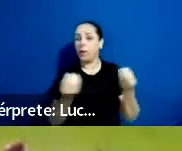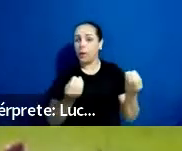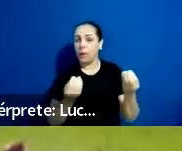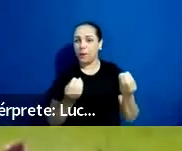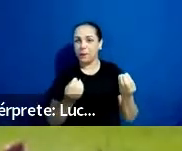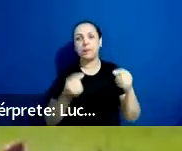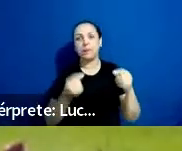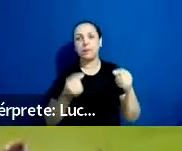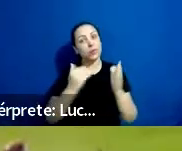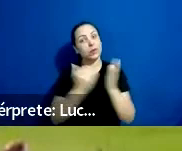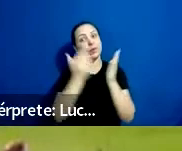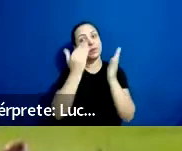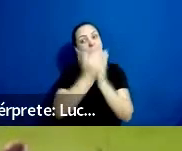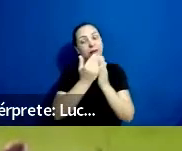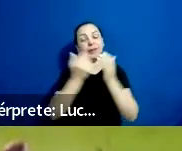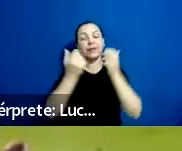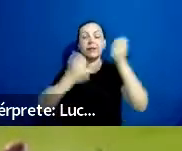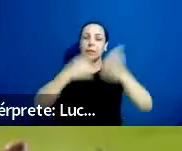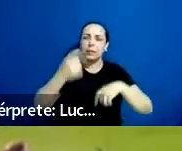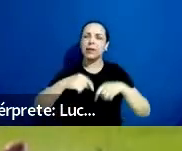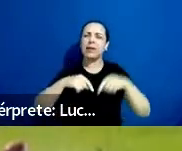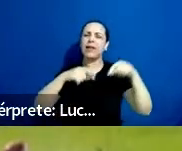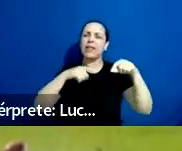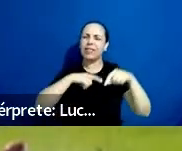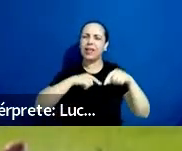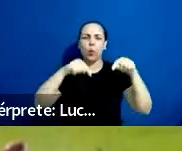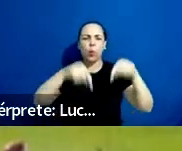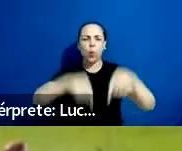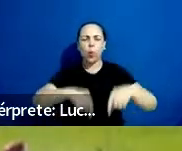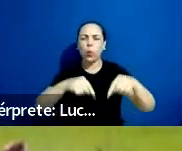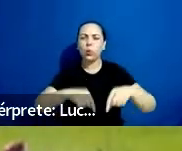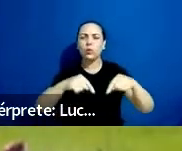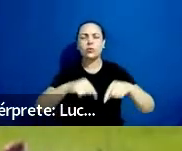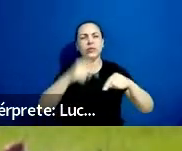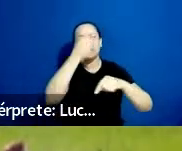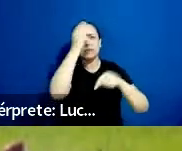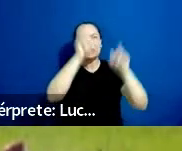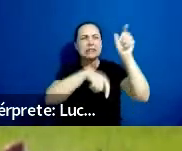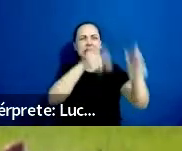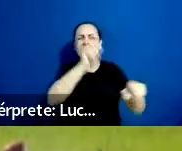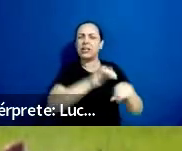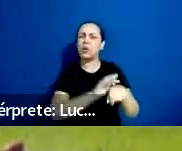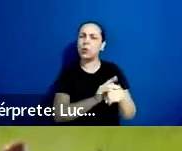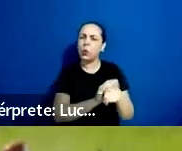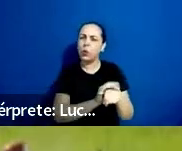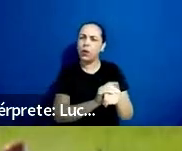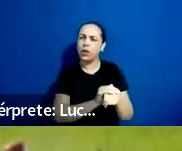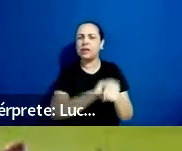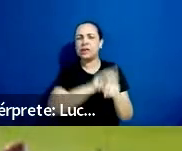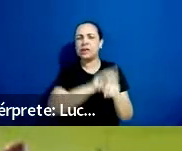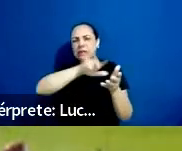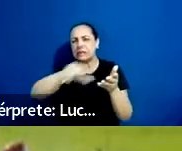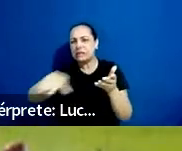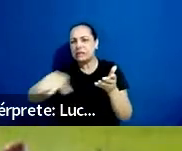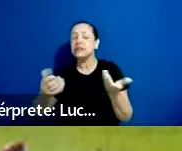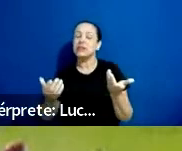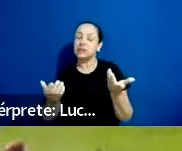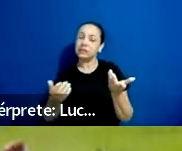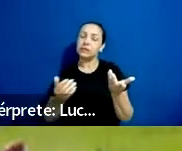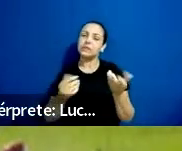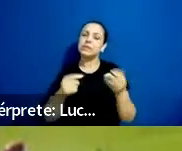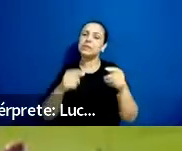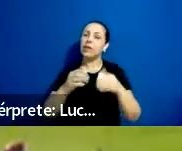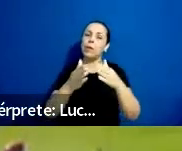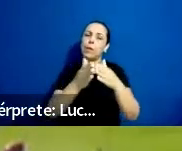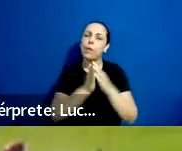um pouco hoje sobre os nossos dias atuais, como está a nossa saúde. E eu queria começar pedindo para vocês que vocês enviem esse link